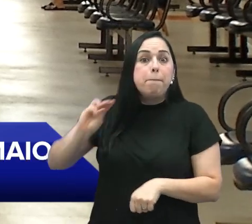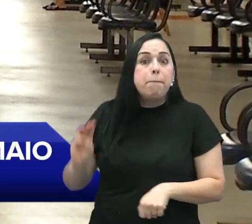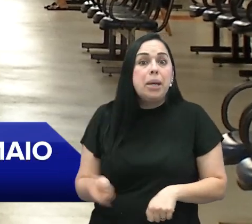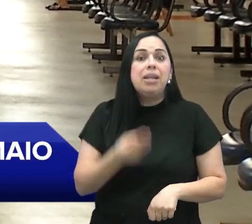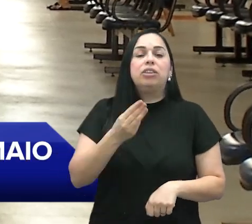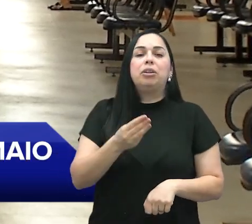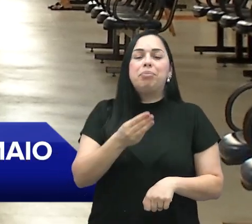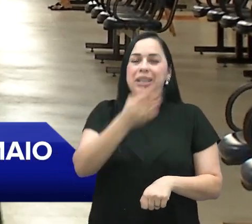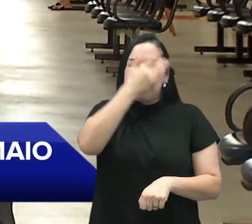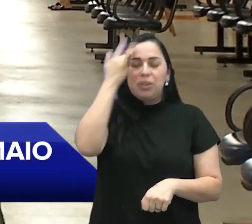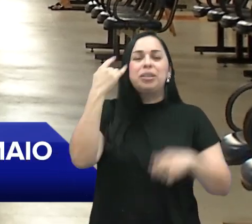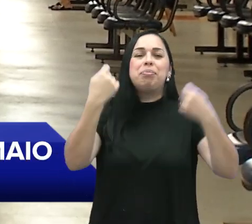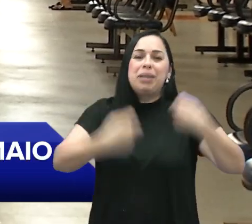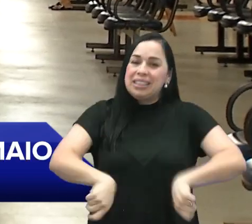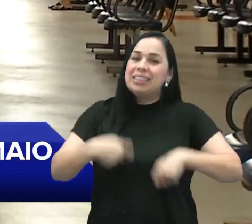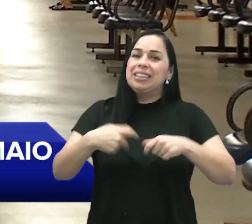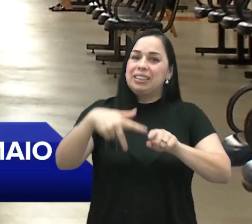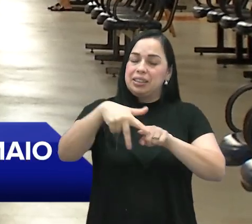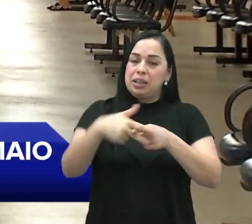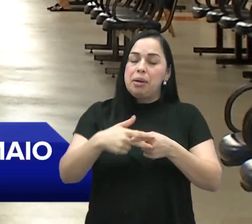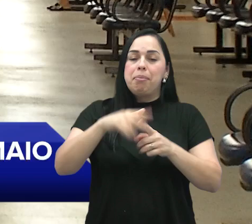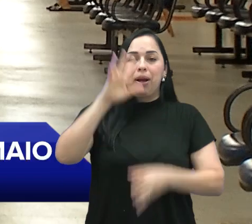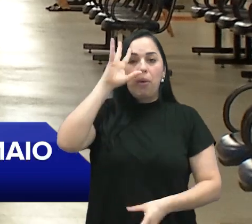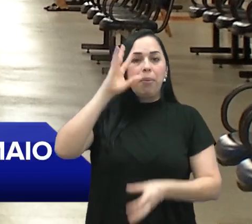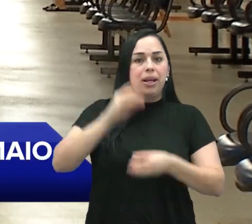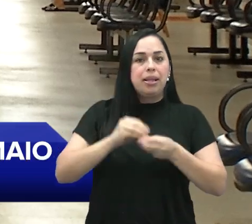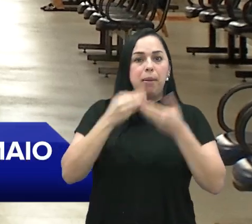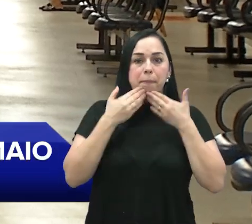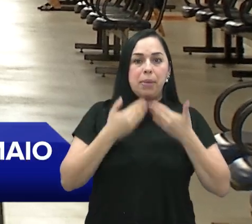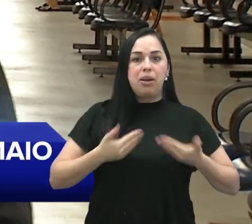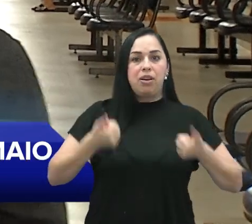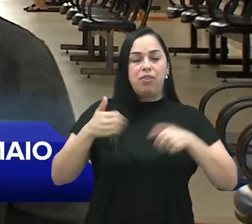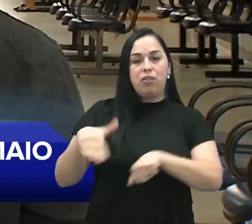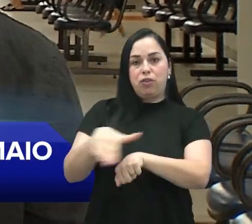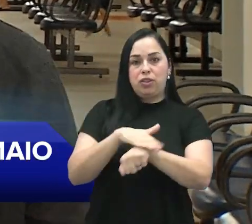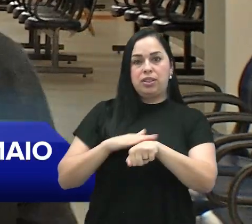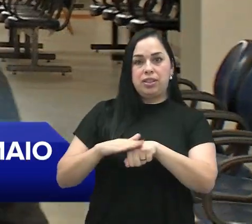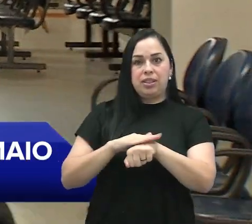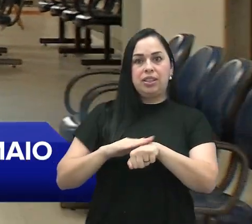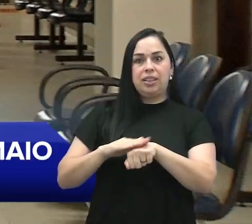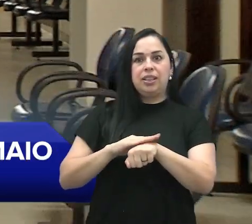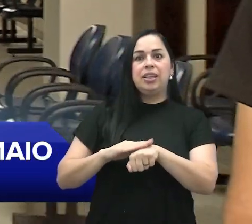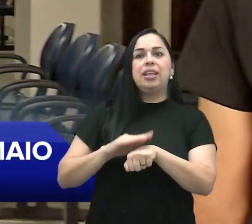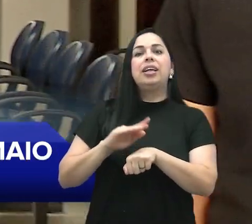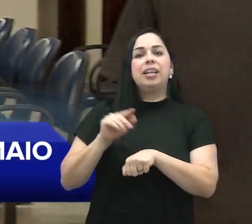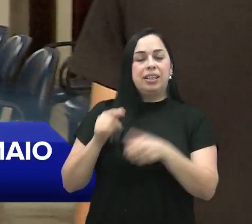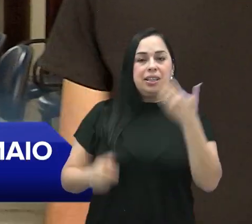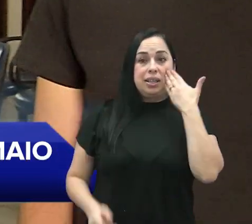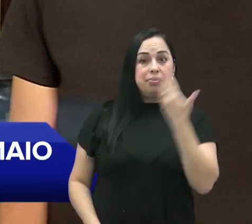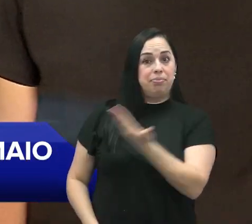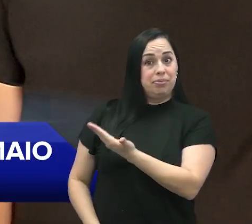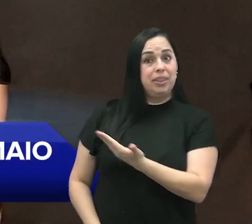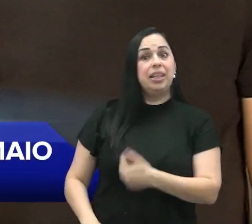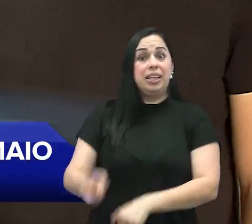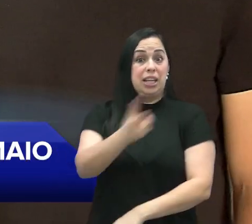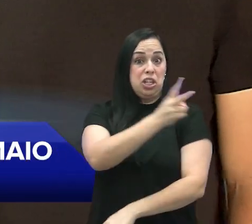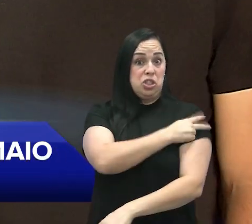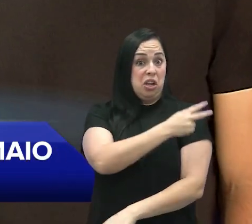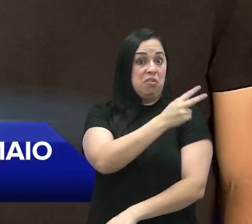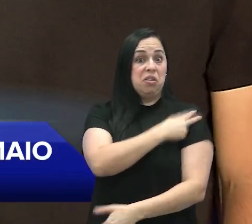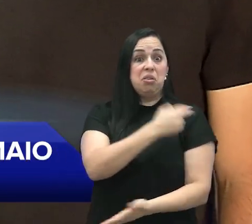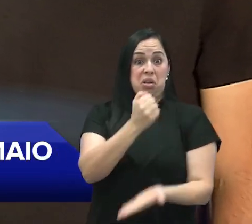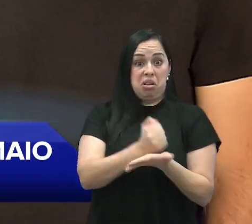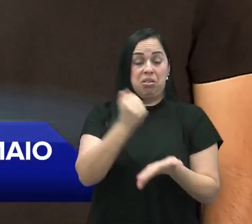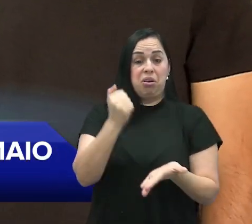situação irregular. E para entender como fazer isso, a gente conversa agora com o Hernande Ramos da Silva, que é chefe de